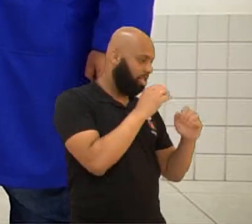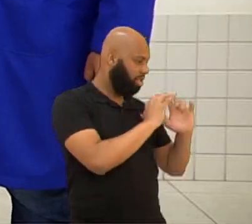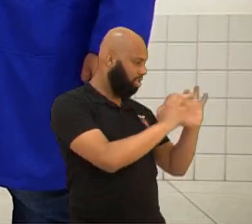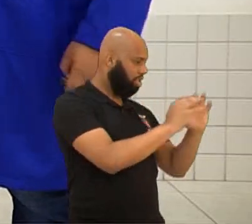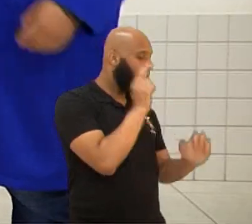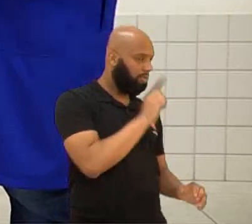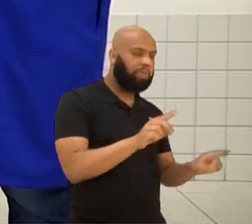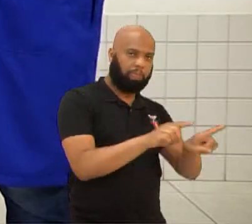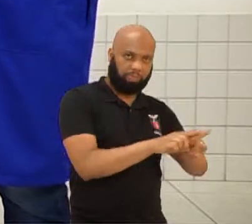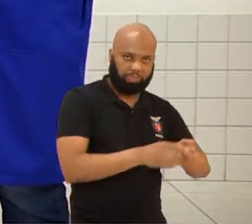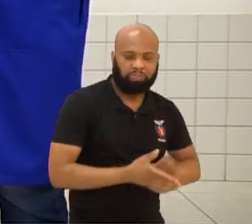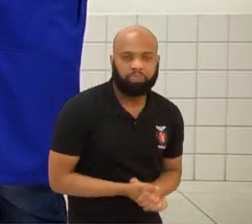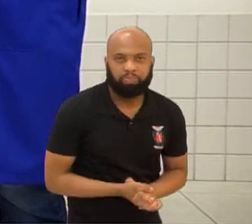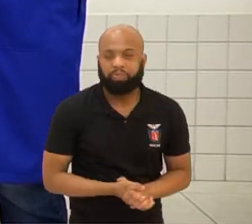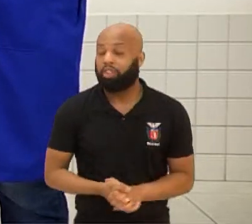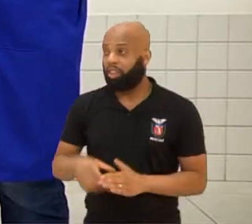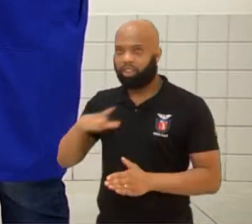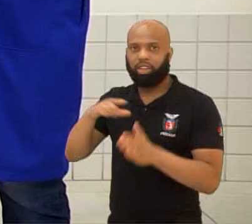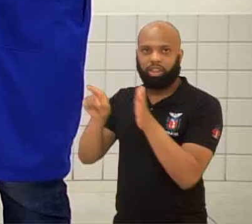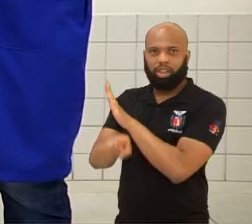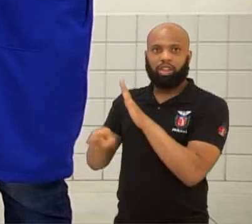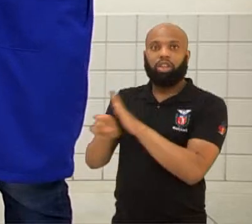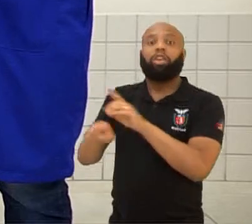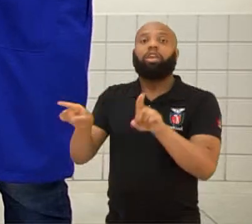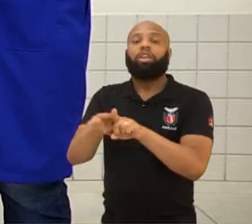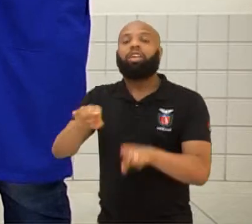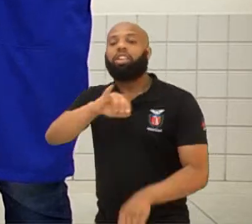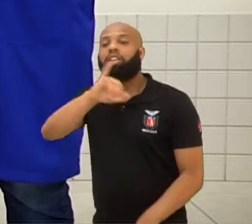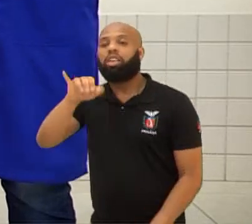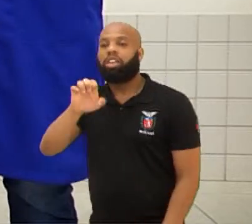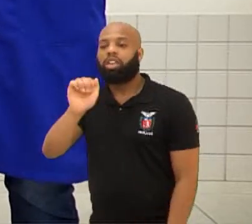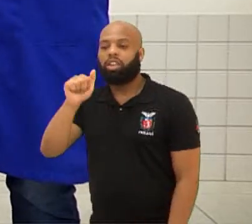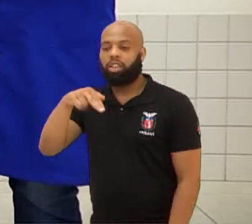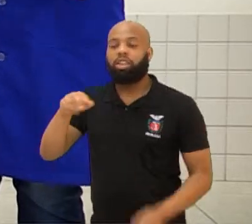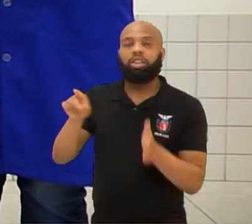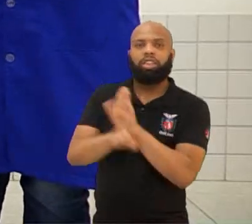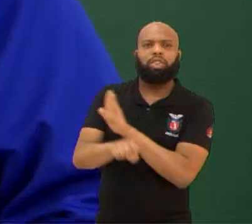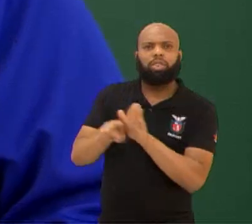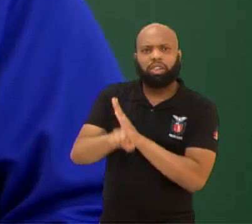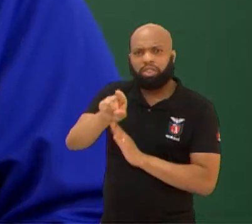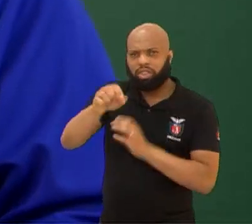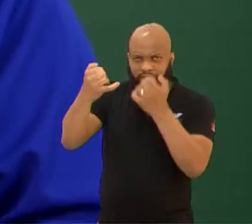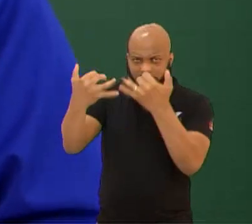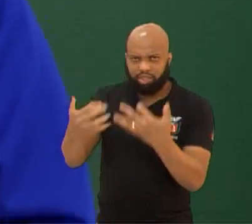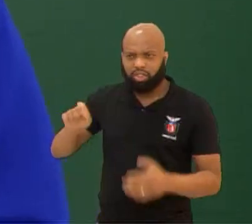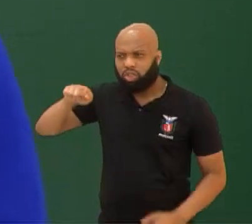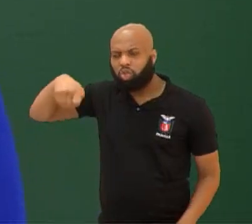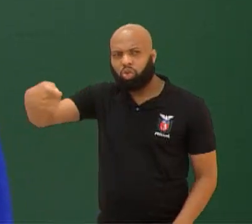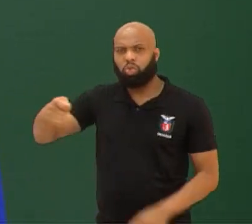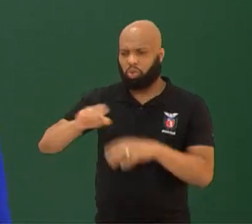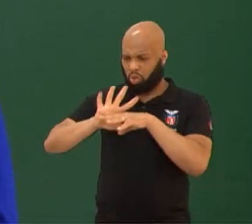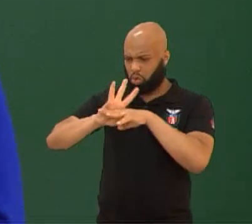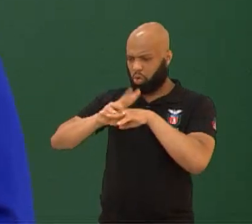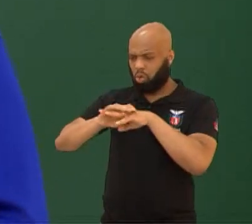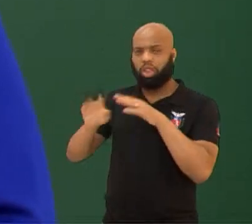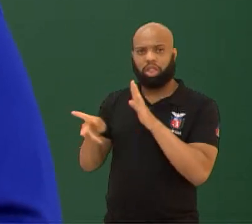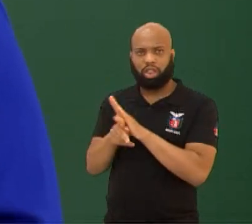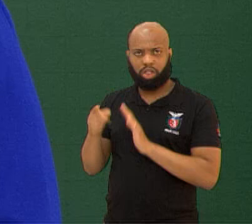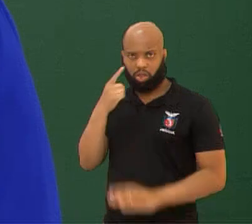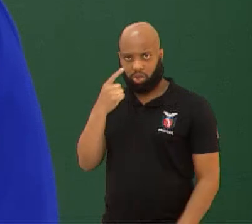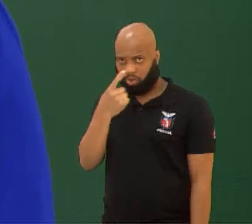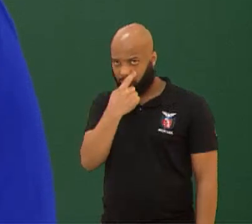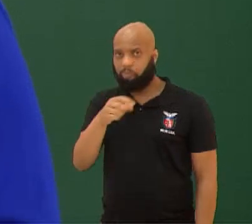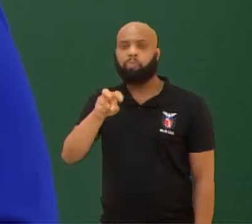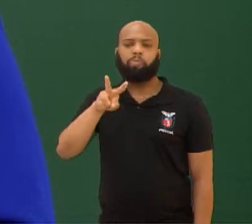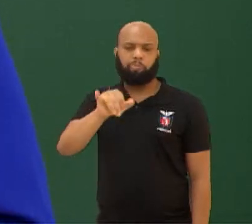E, inclusive, tem aqui até uma pergunta assim, do Jean Vicente. Ele coloca, professores, vocês vão falar sobre doenças visuais? Sim, pessoal, nós